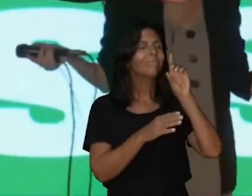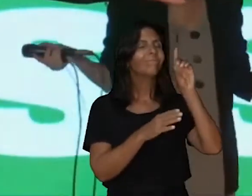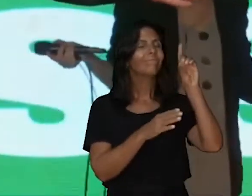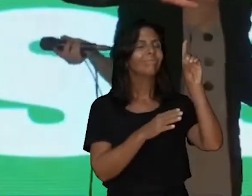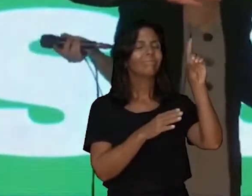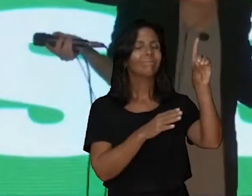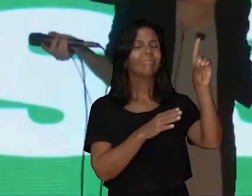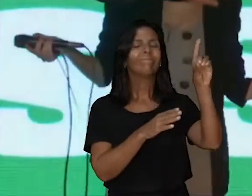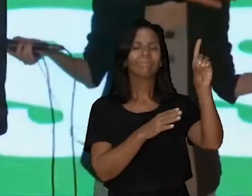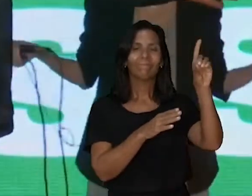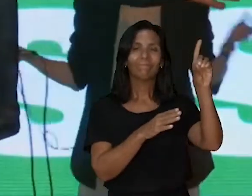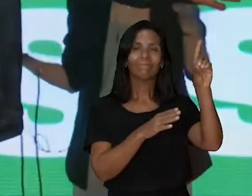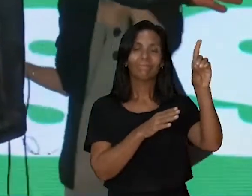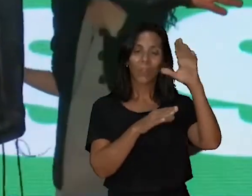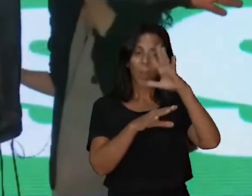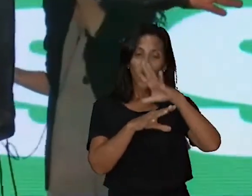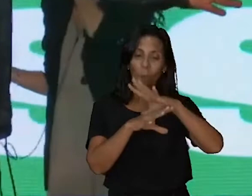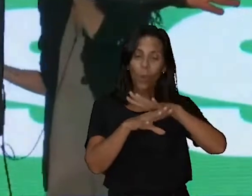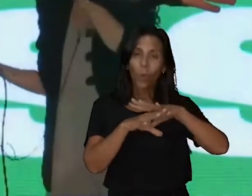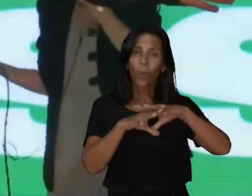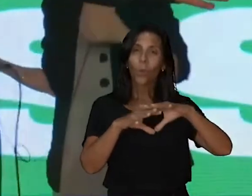Cura das injustiças.